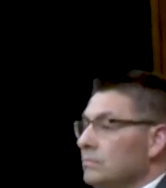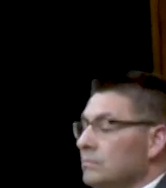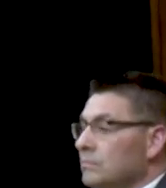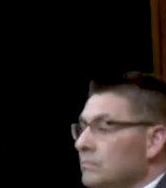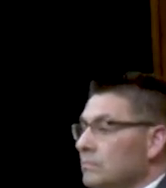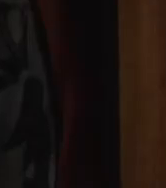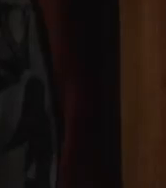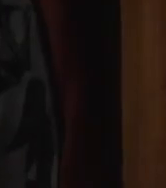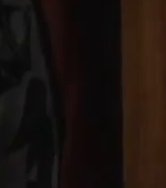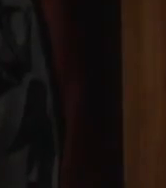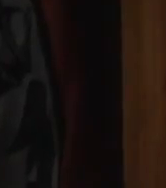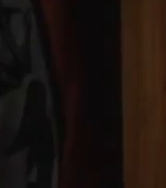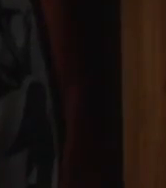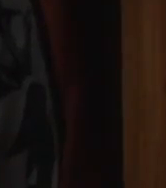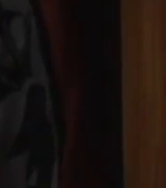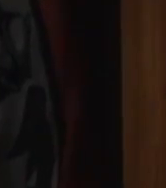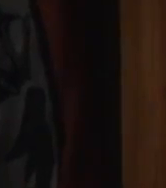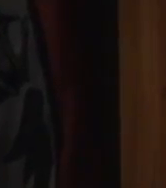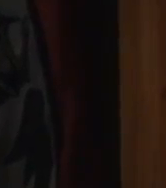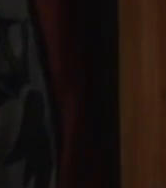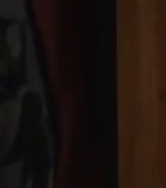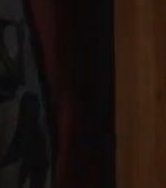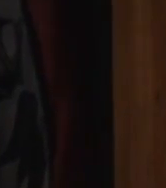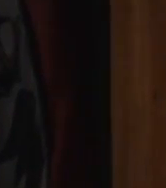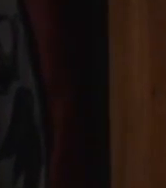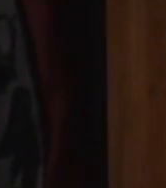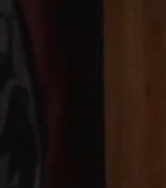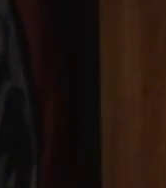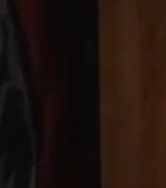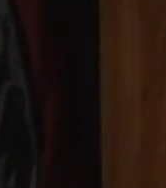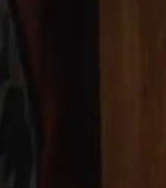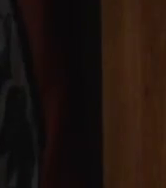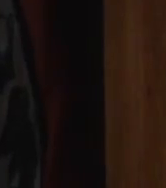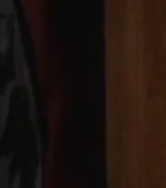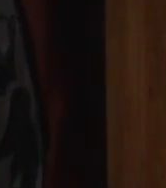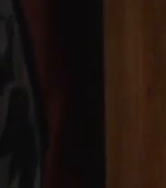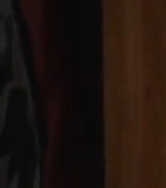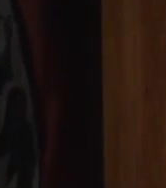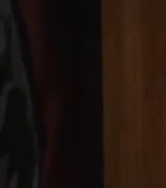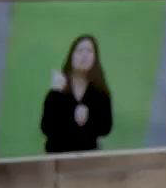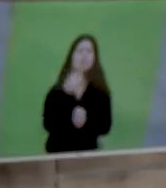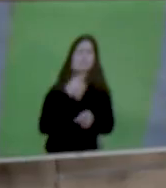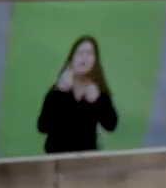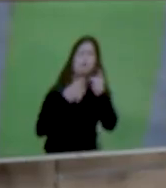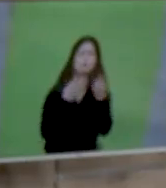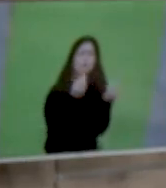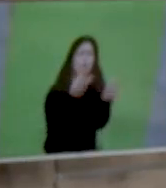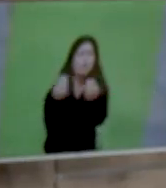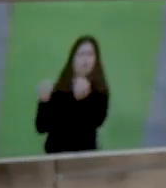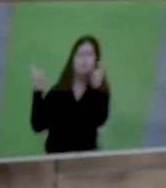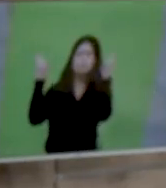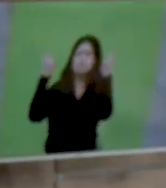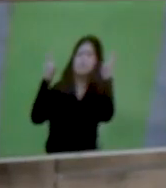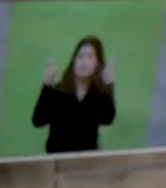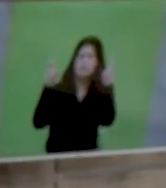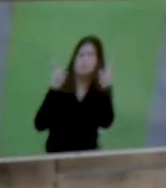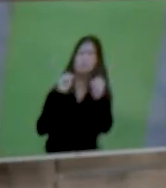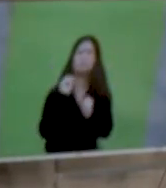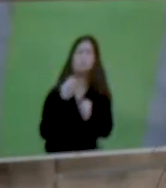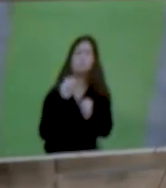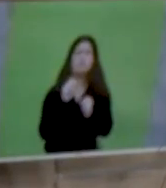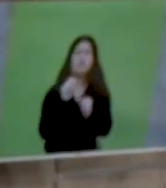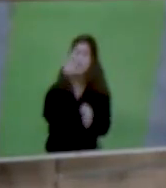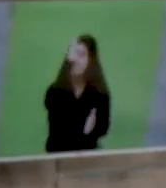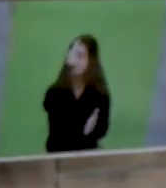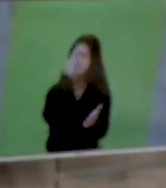Então, sou muito grata a Deus, a ADCE, que tem mudado muito a minha vida. Se fala muito sobre muitos temas que envolvem a fé,